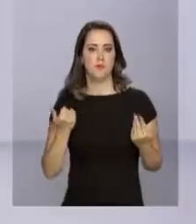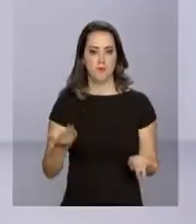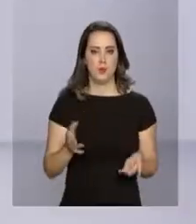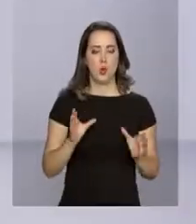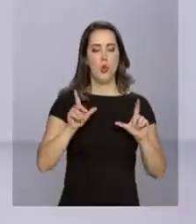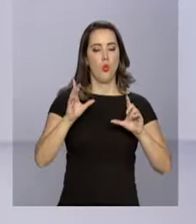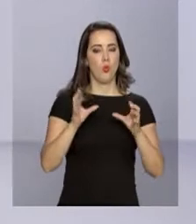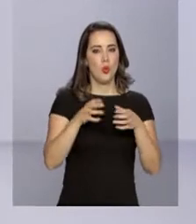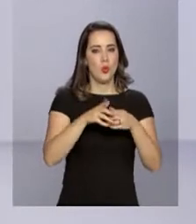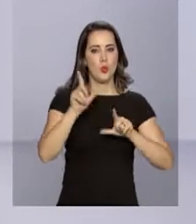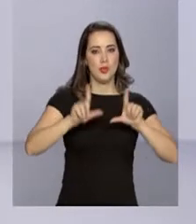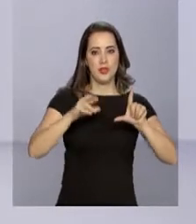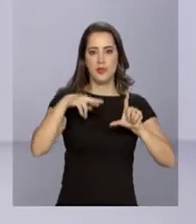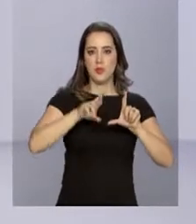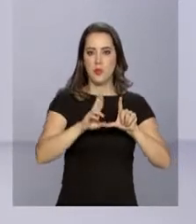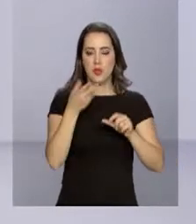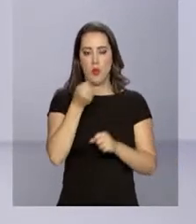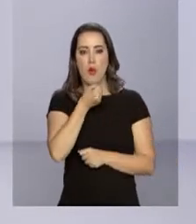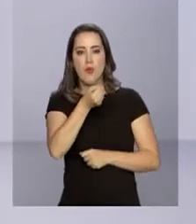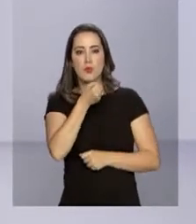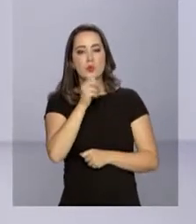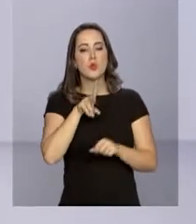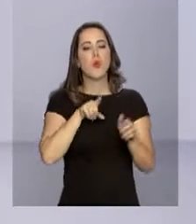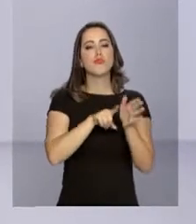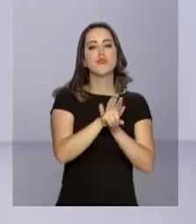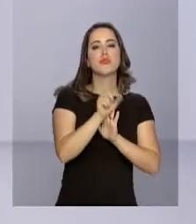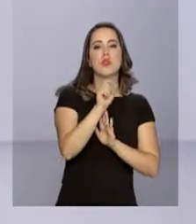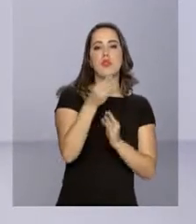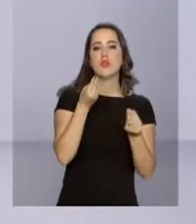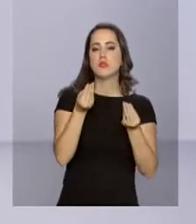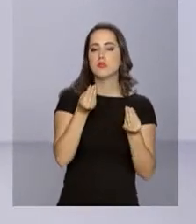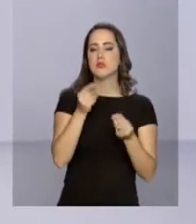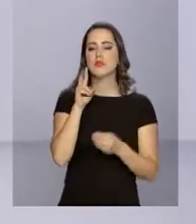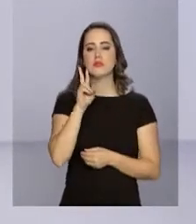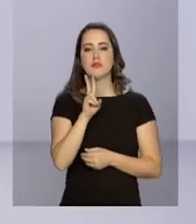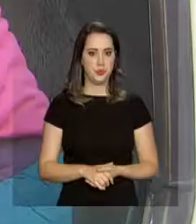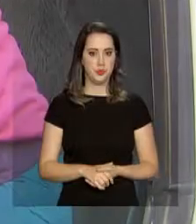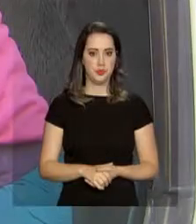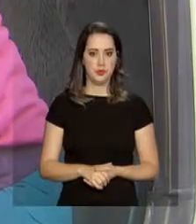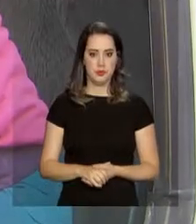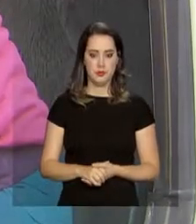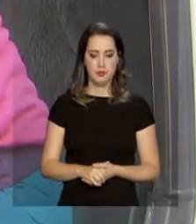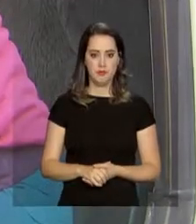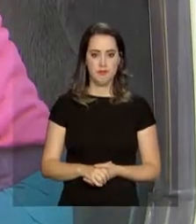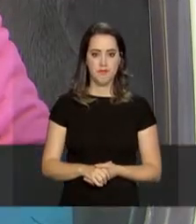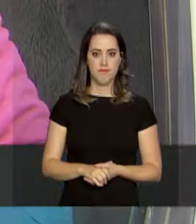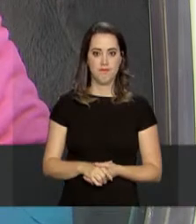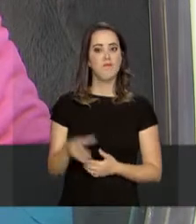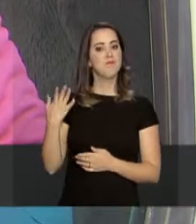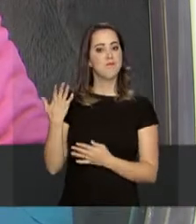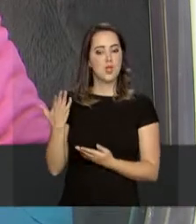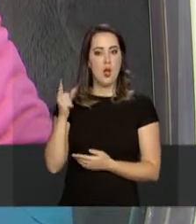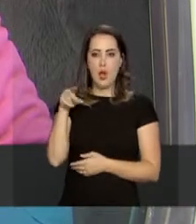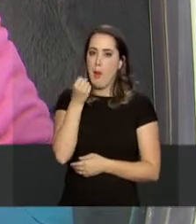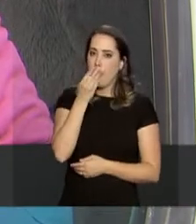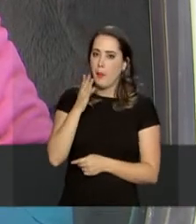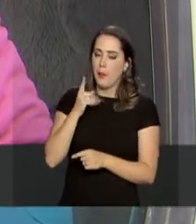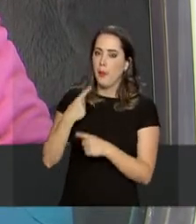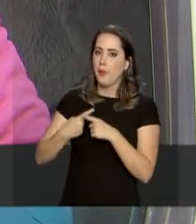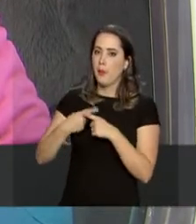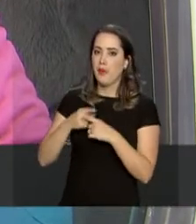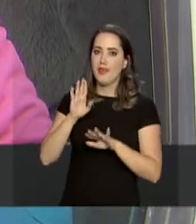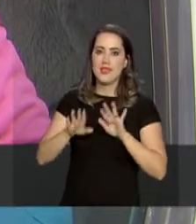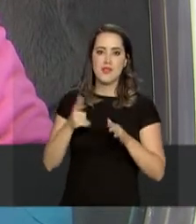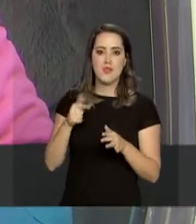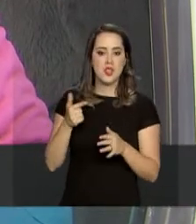a equipe da nbr foi conversar com caminhoneiros que avaliar uma medida ajudará o seguinte muitas vezes não